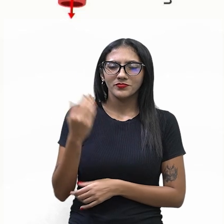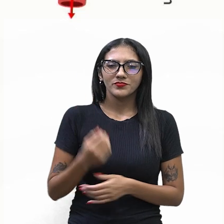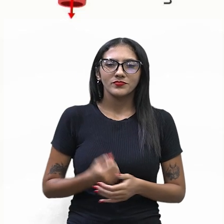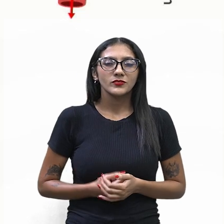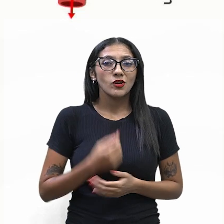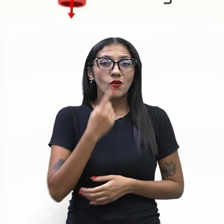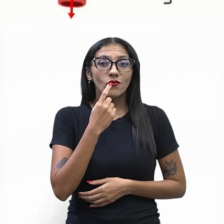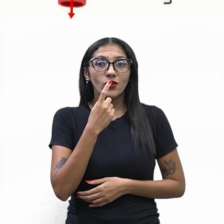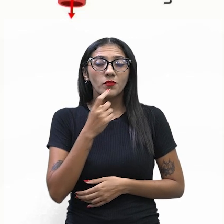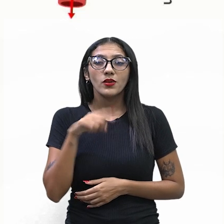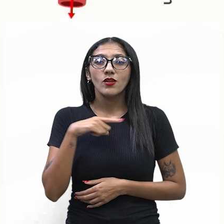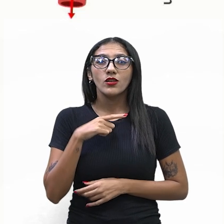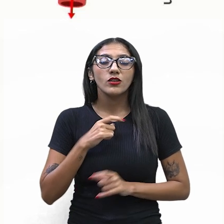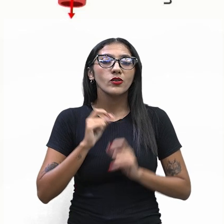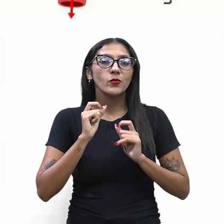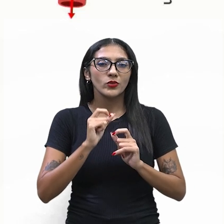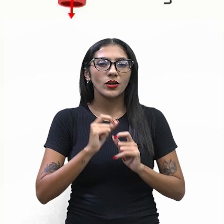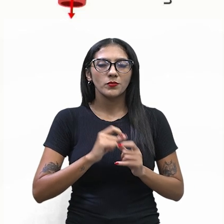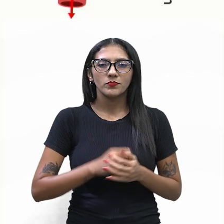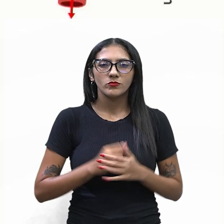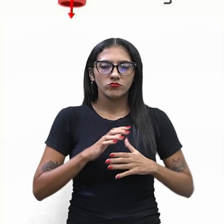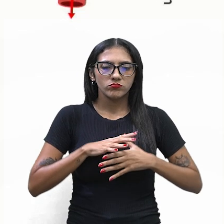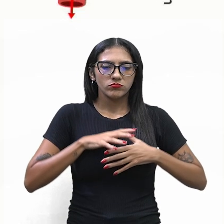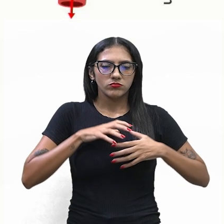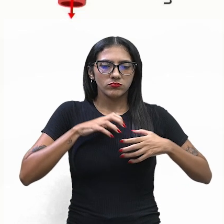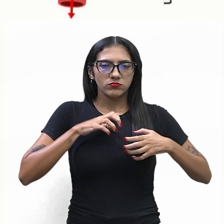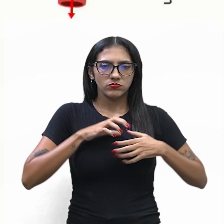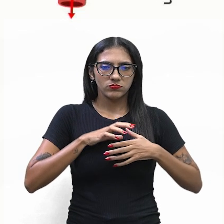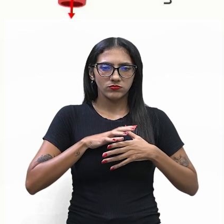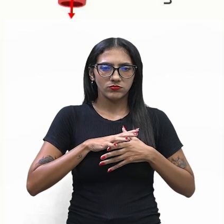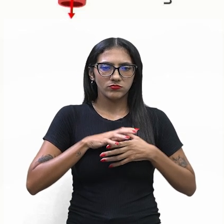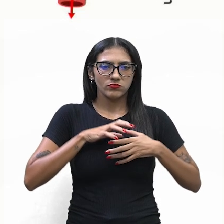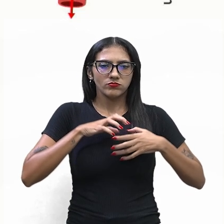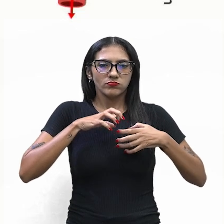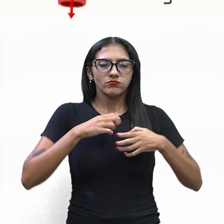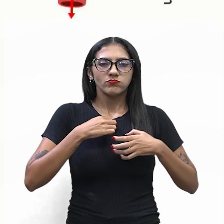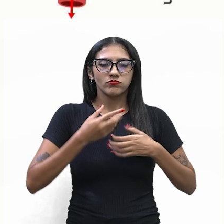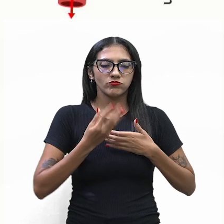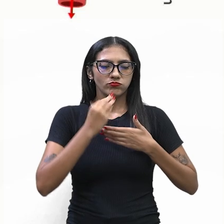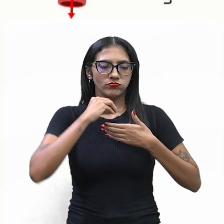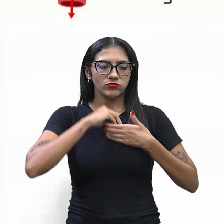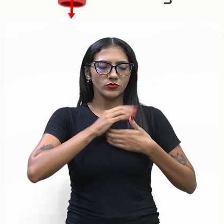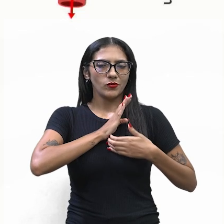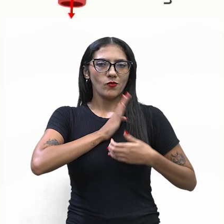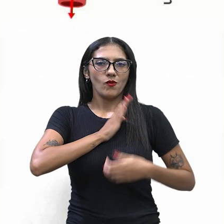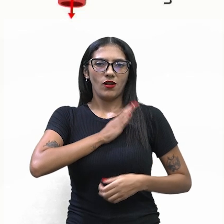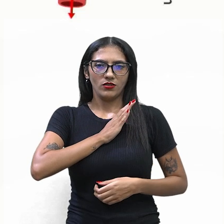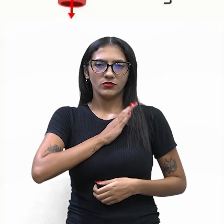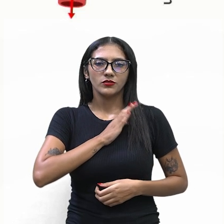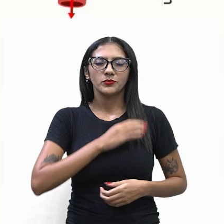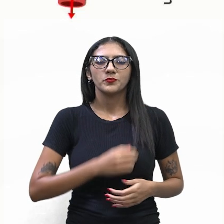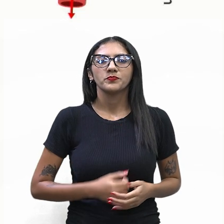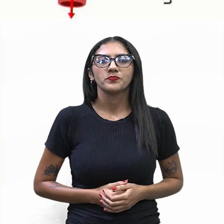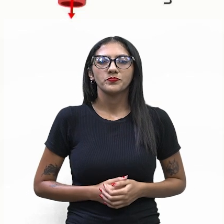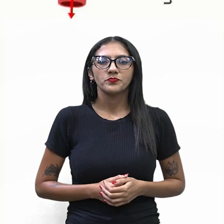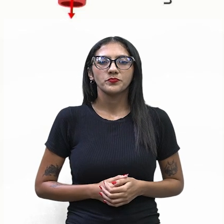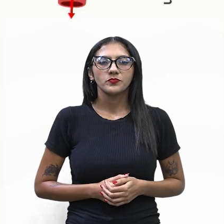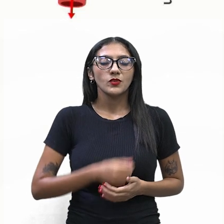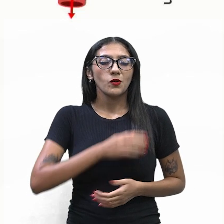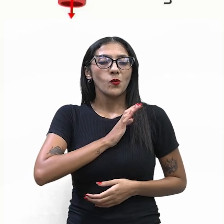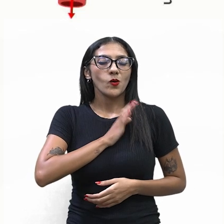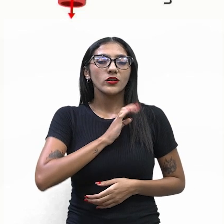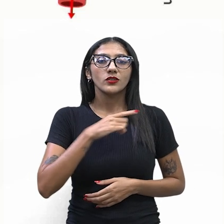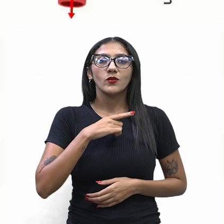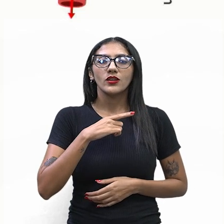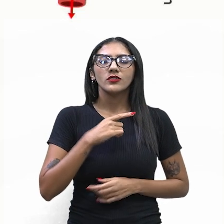pelo corpo através da contração desse músculo, que é o músculo cardíaco, ou seja, do coração. E o nosso coração humano,